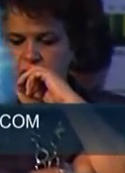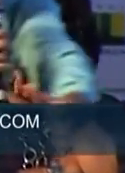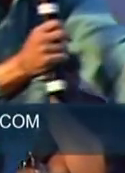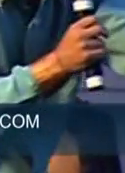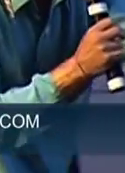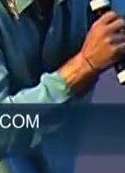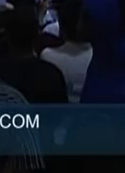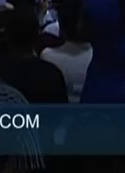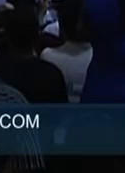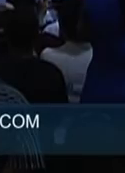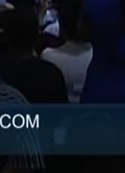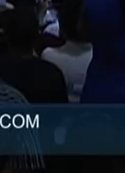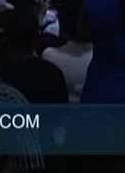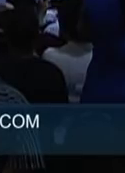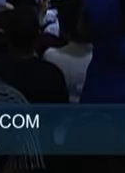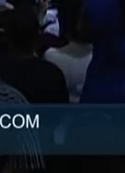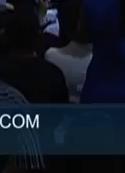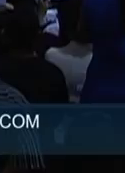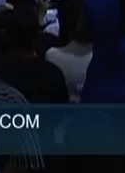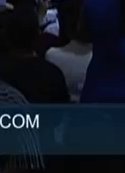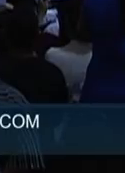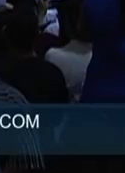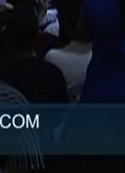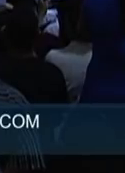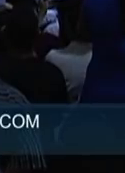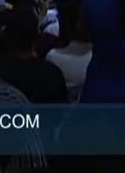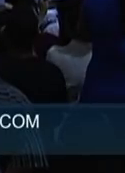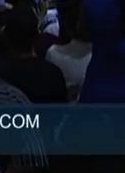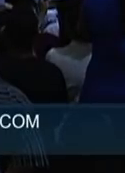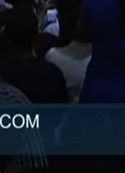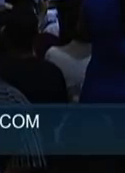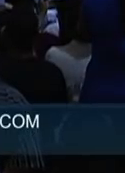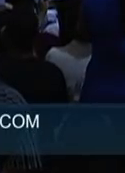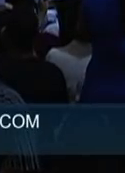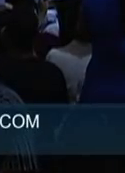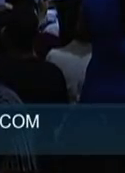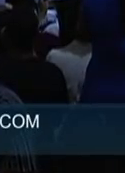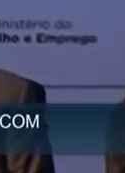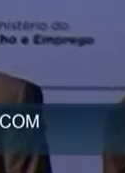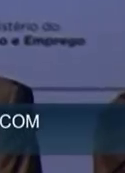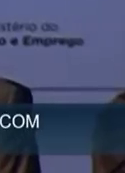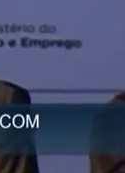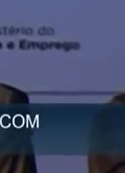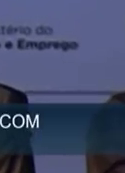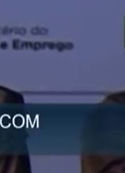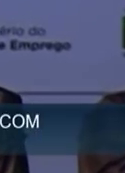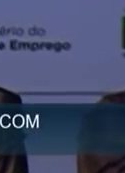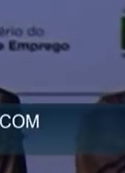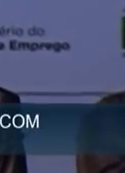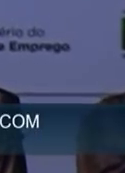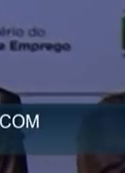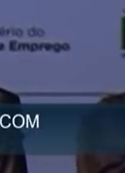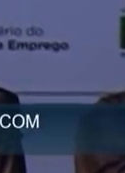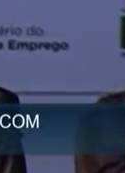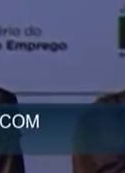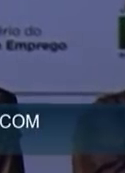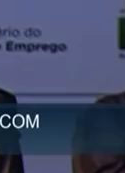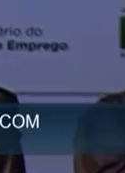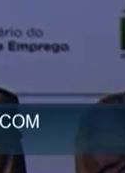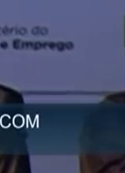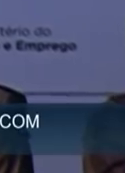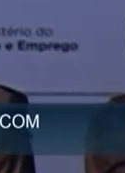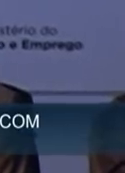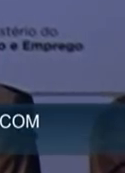de espalhar e tempo de ajuntar o que se espalhou. Há tempo de nascer